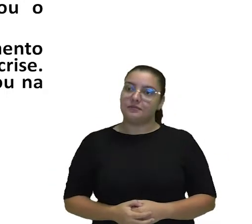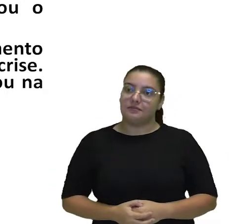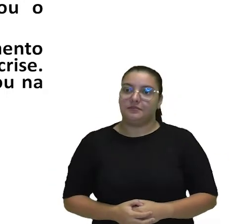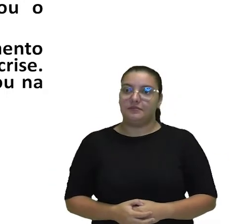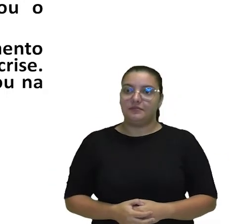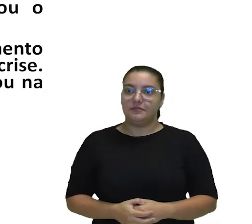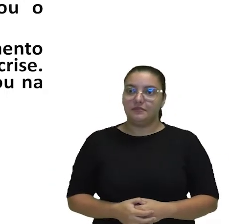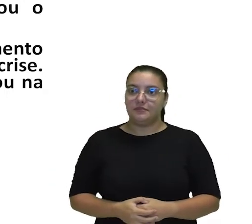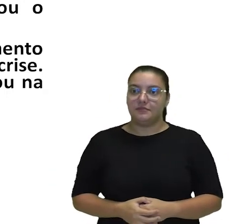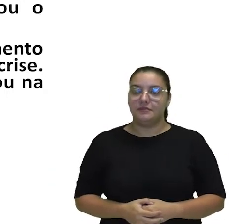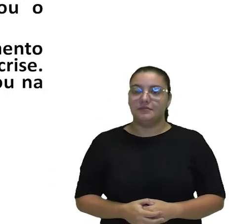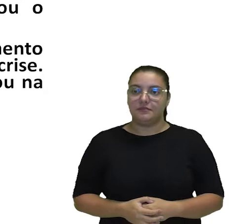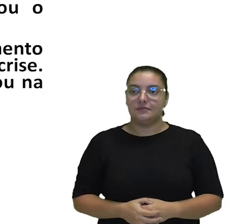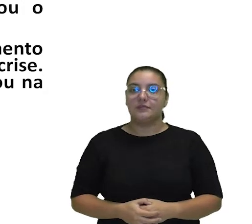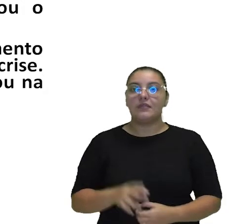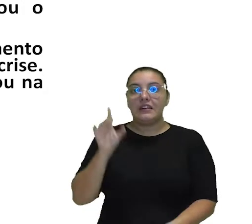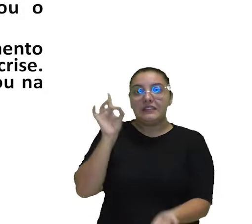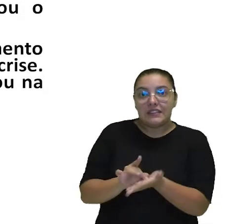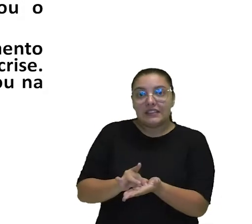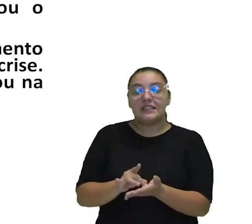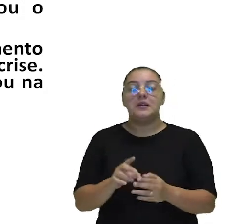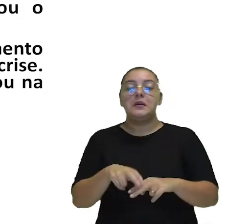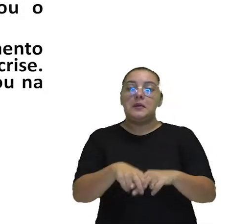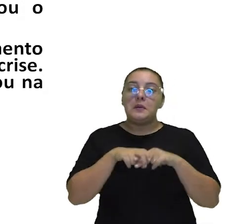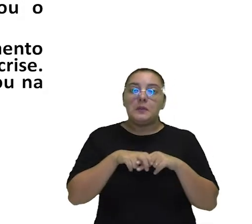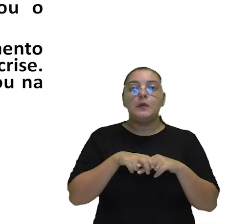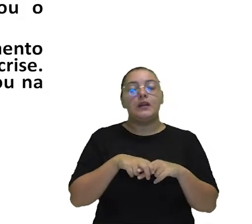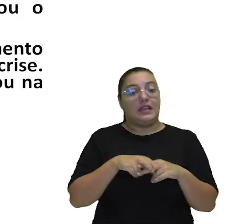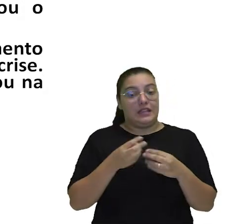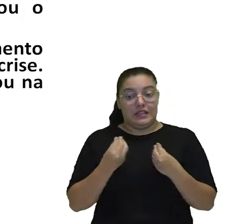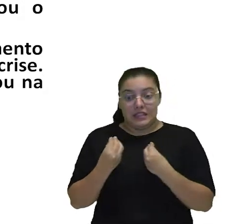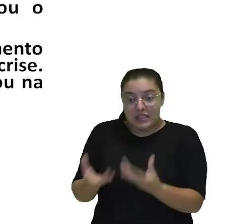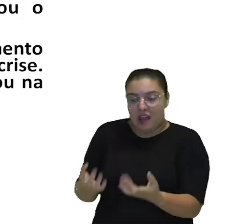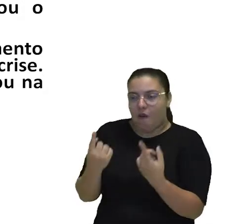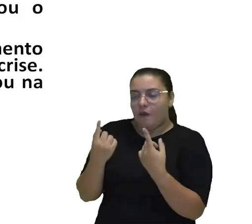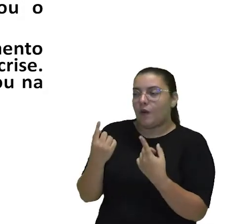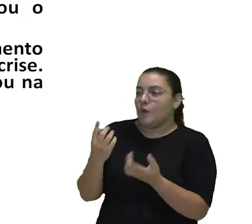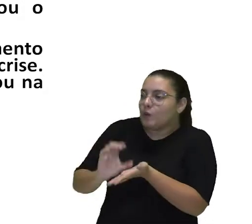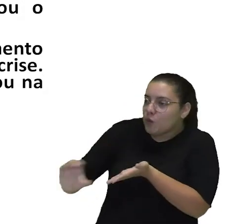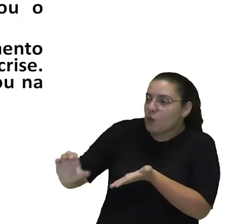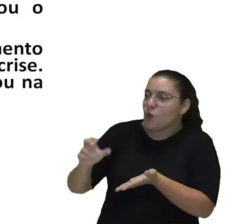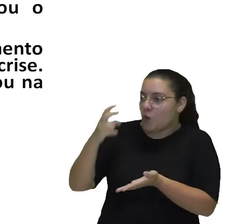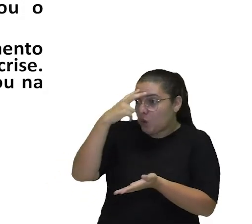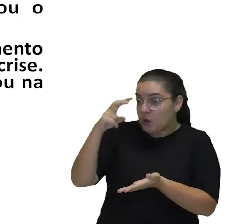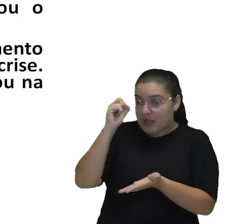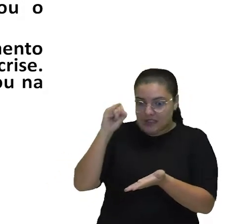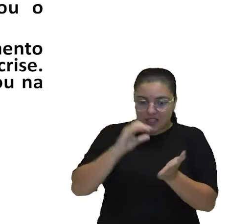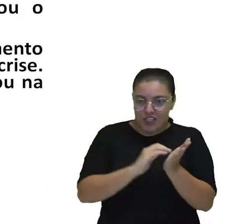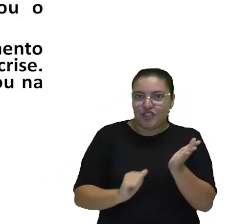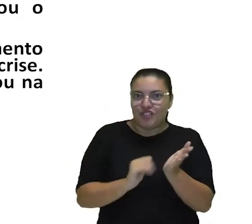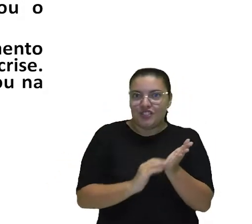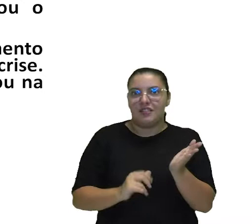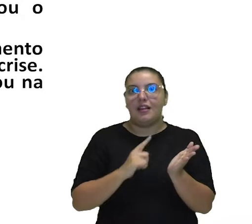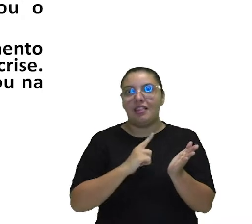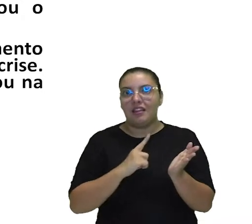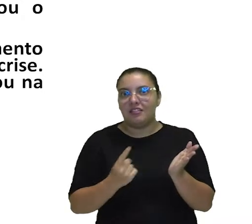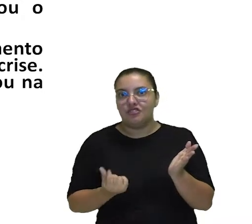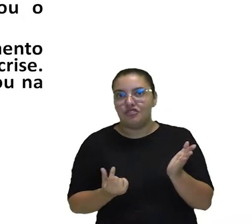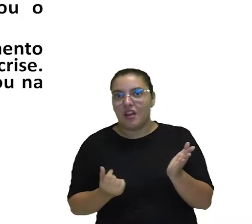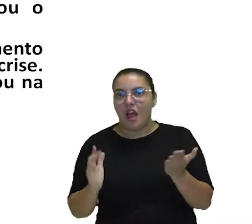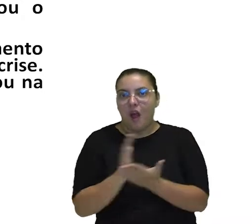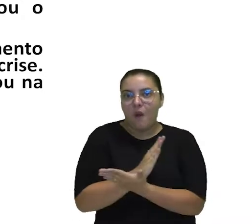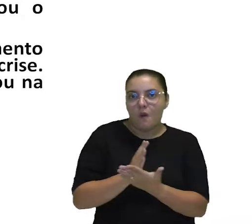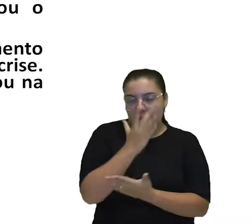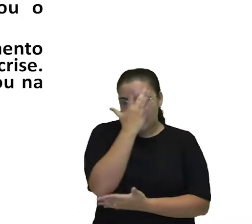provocação, infelizmente verdadeira. Porque só se investe em cultura quando o dinheiro sobra. Porque determinadas pessoas